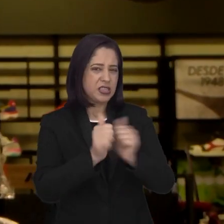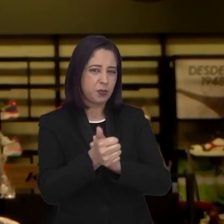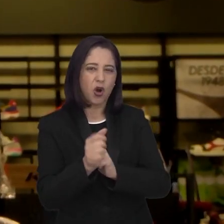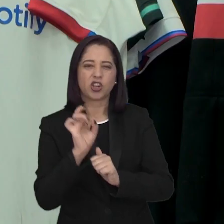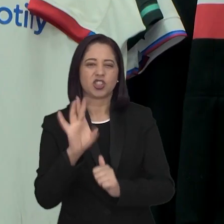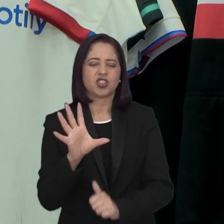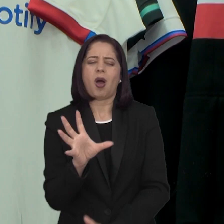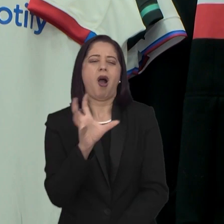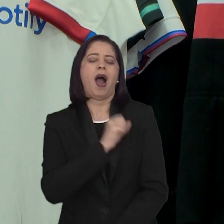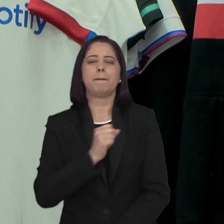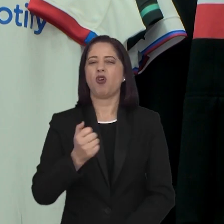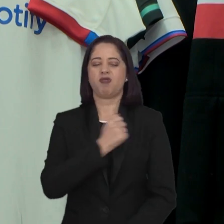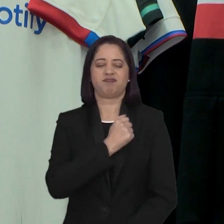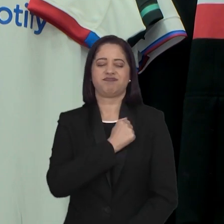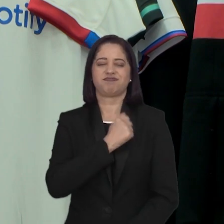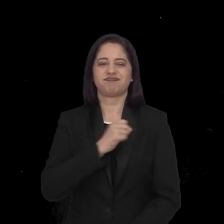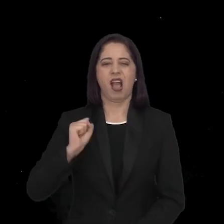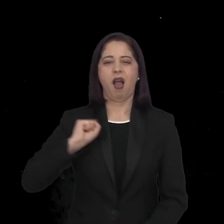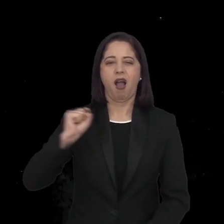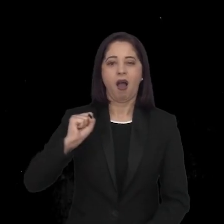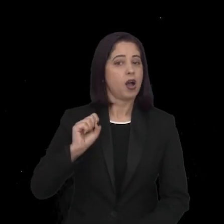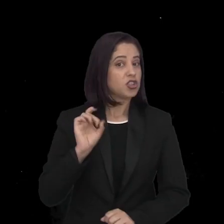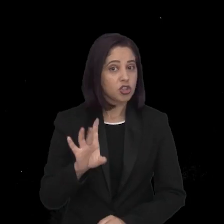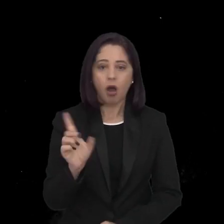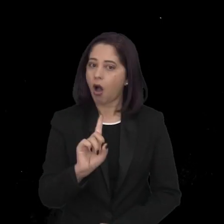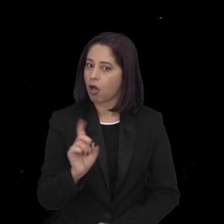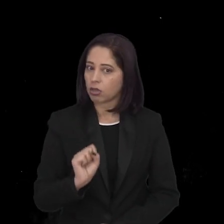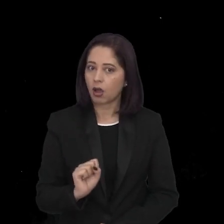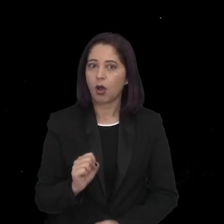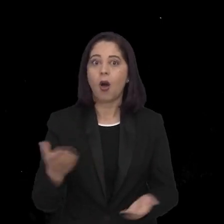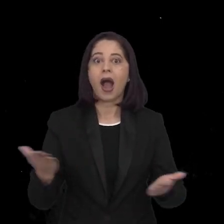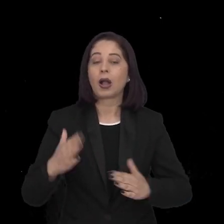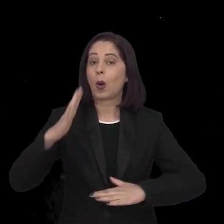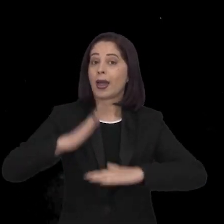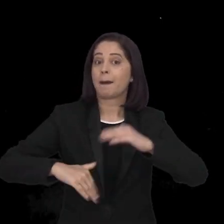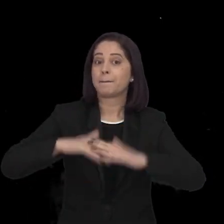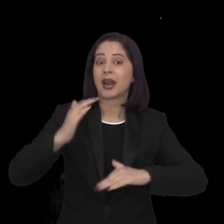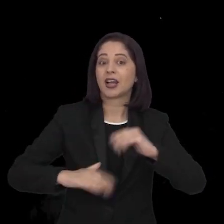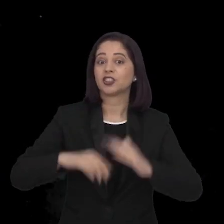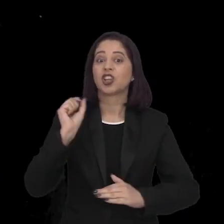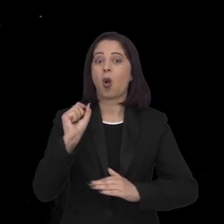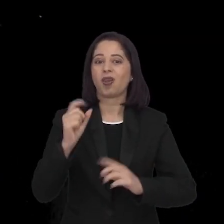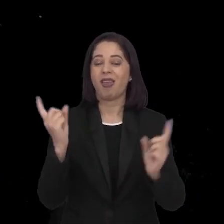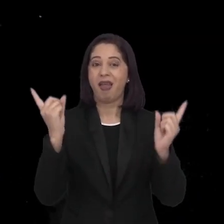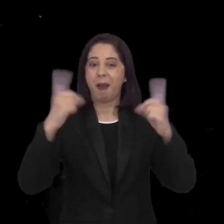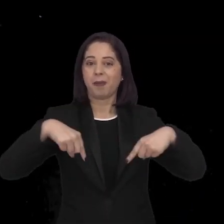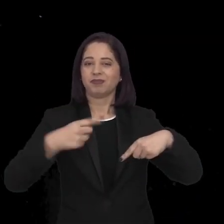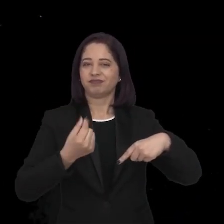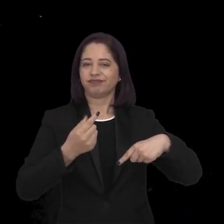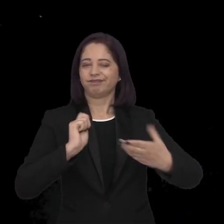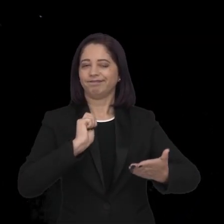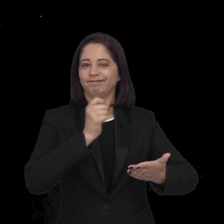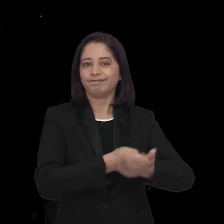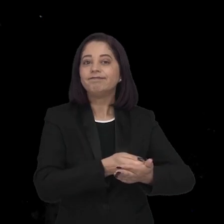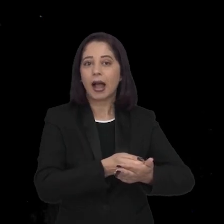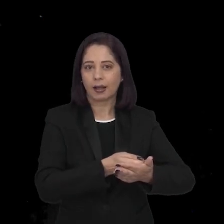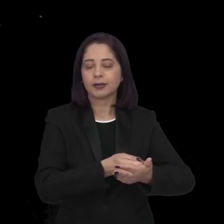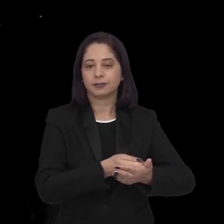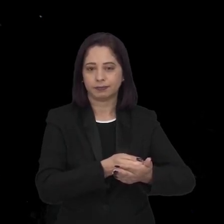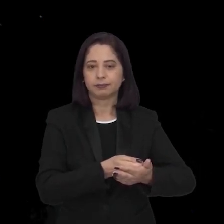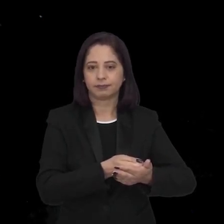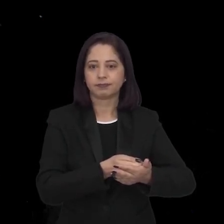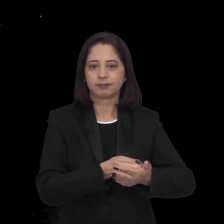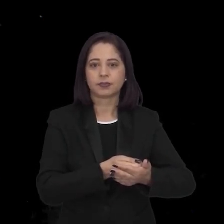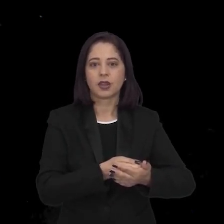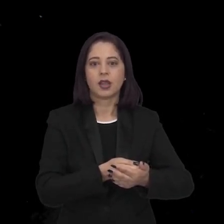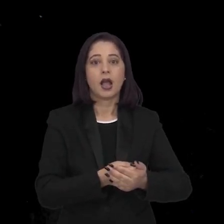os esportes não é só um sinal de paixão. A prática ganhou um novo significado: as apostas, um mercado cada